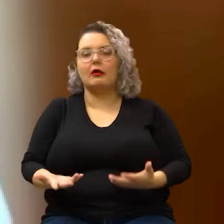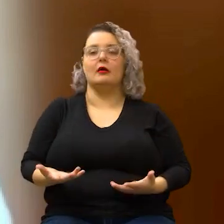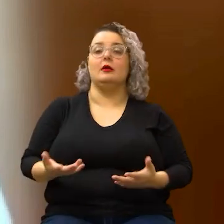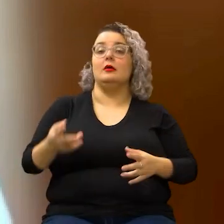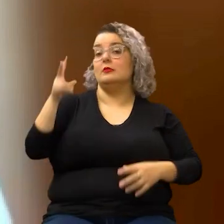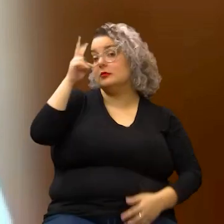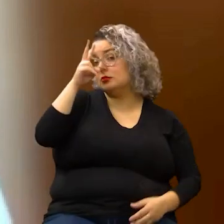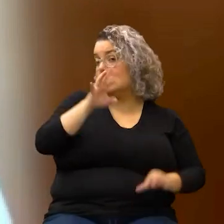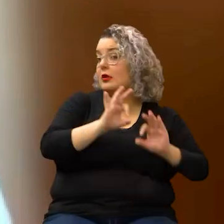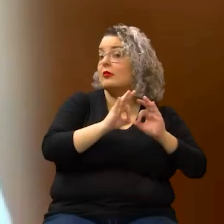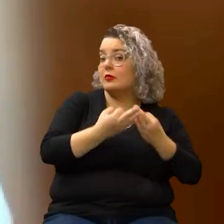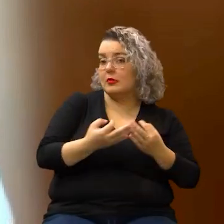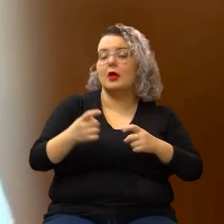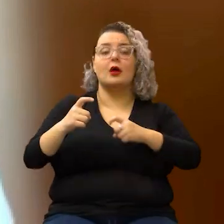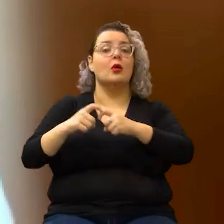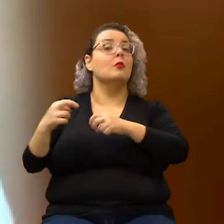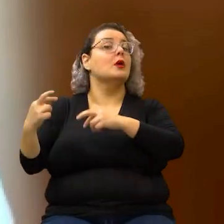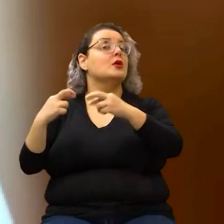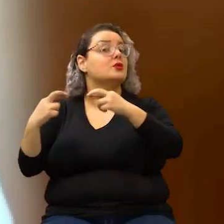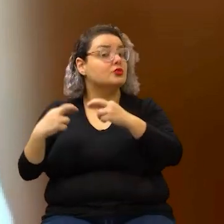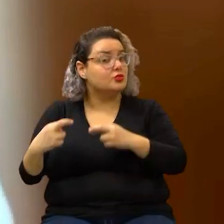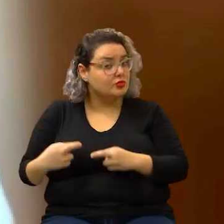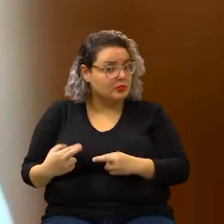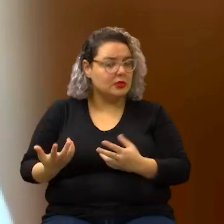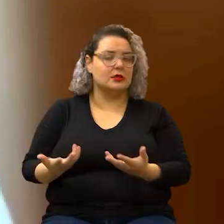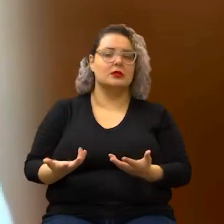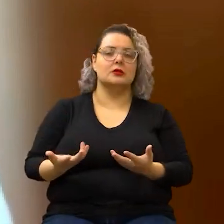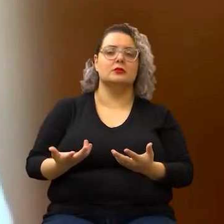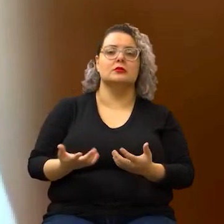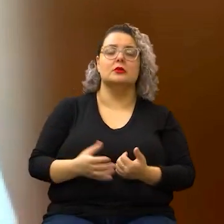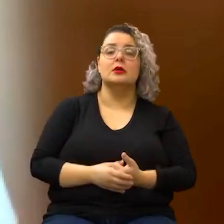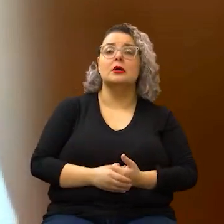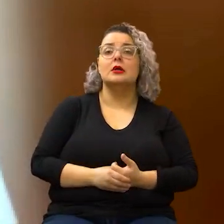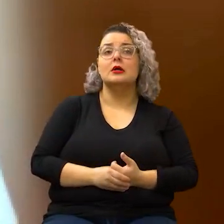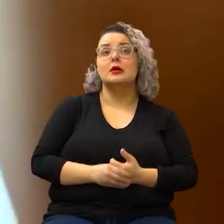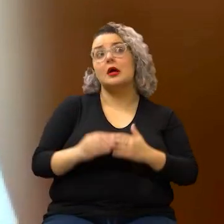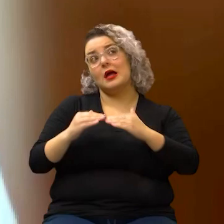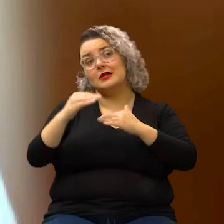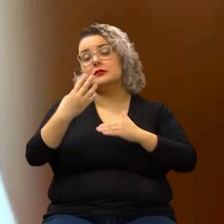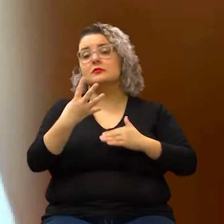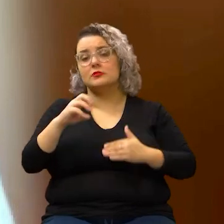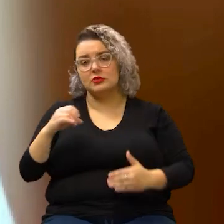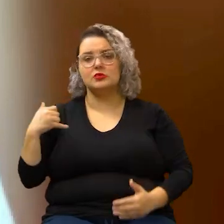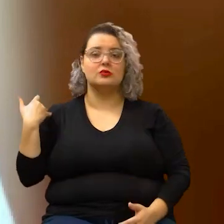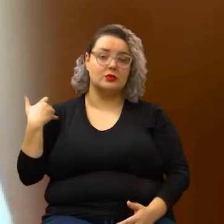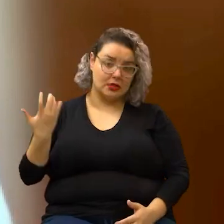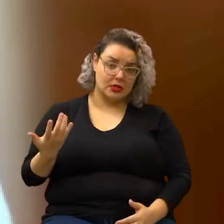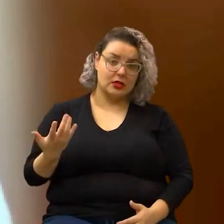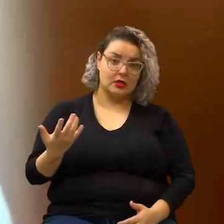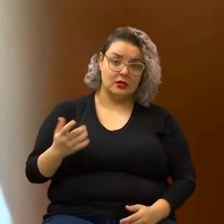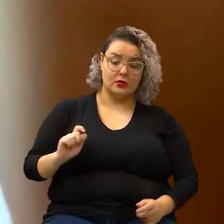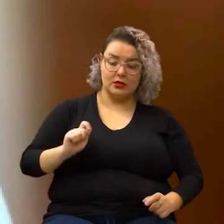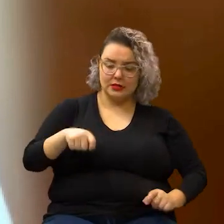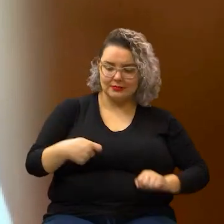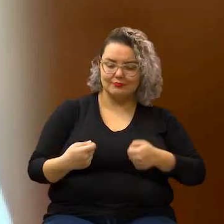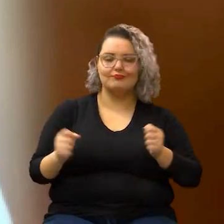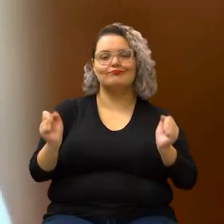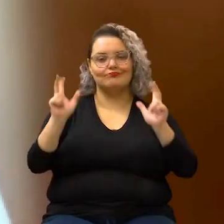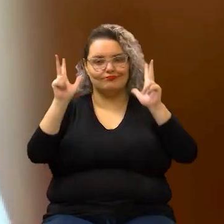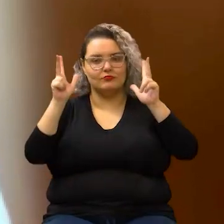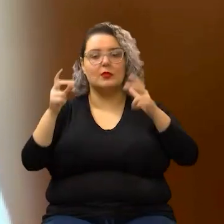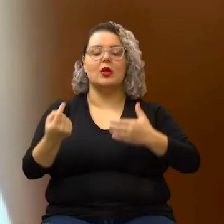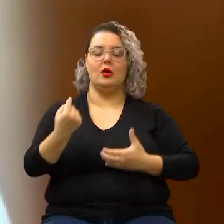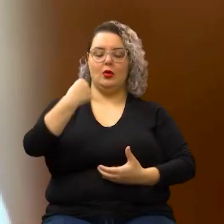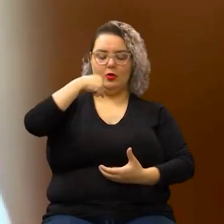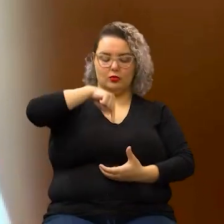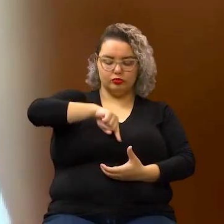sangramento, histórico familiar, aí o médico estará avaliando esses fatores. Então, acima de 40 anos com esses sinais de alarme,